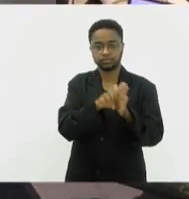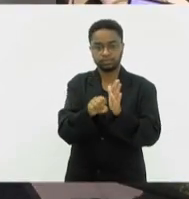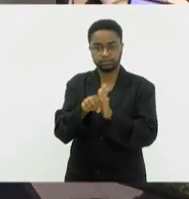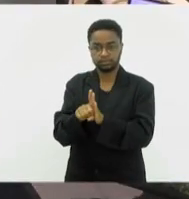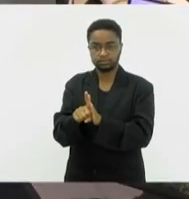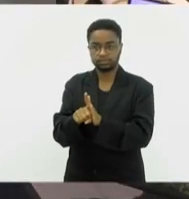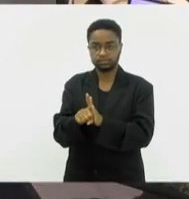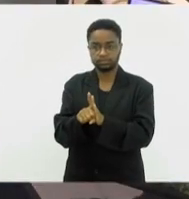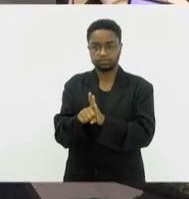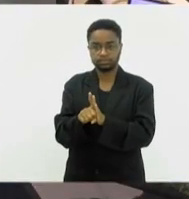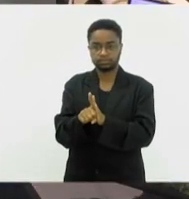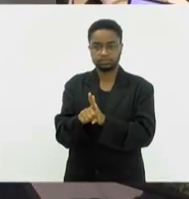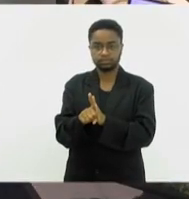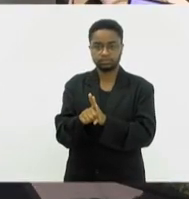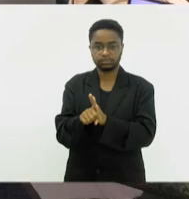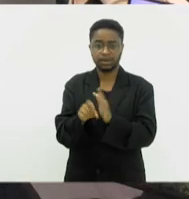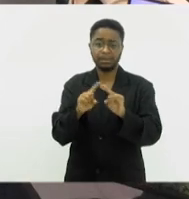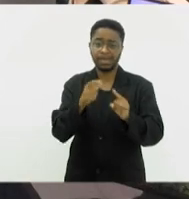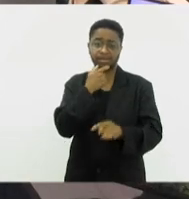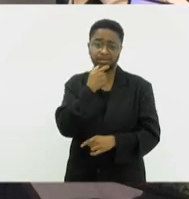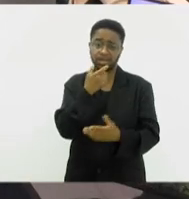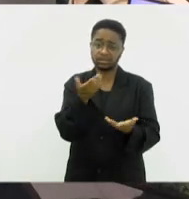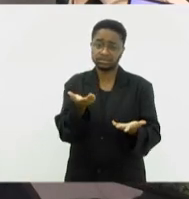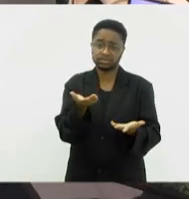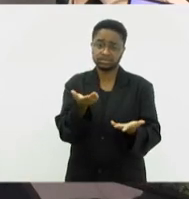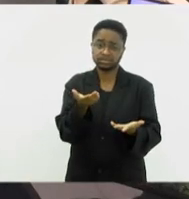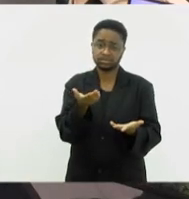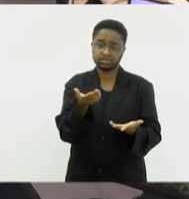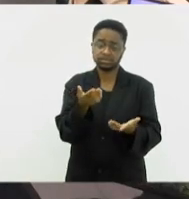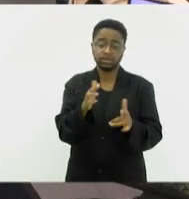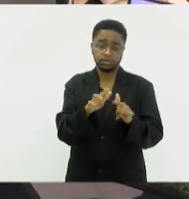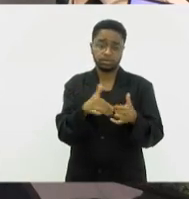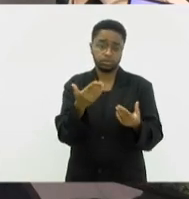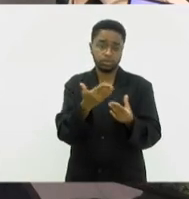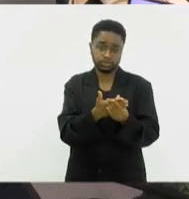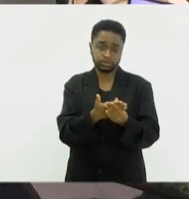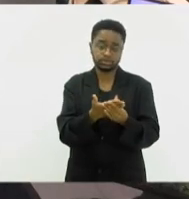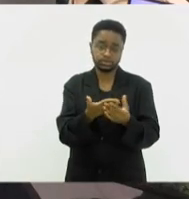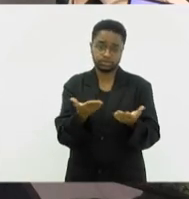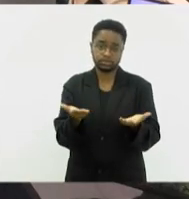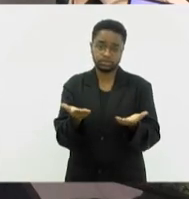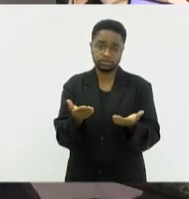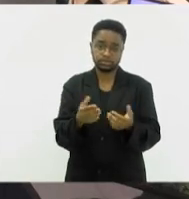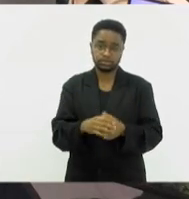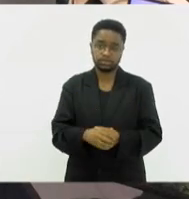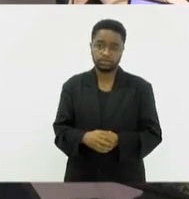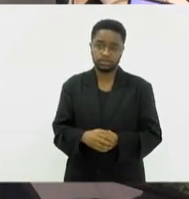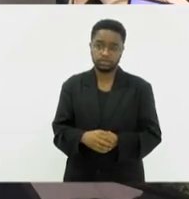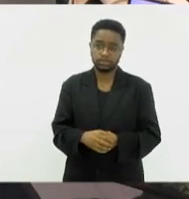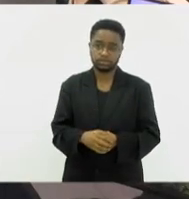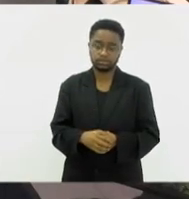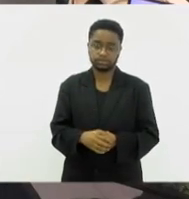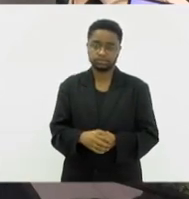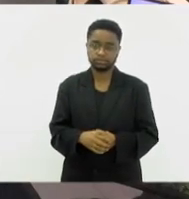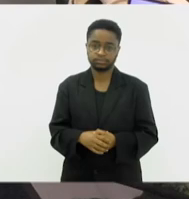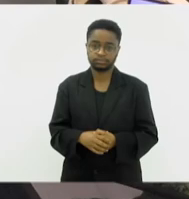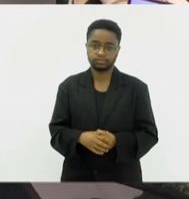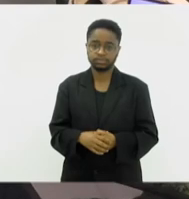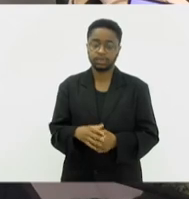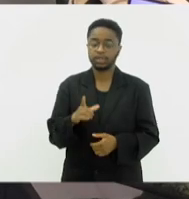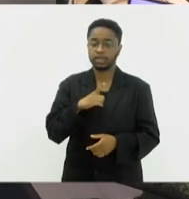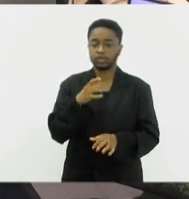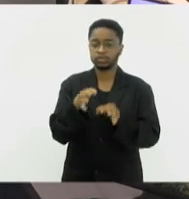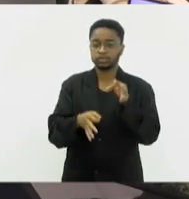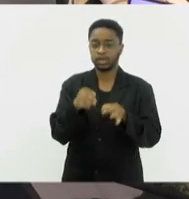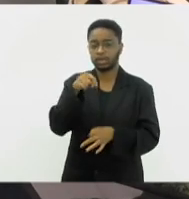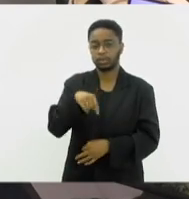Brasil. Mas ele é inglês, né? Não, sim, por motivos processuais, de extradição, não extradição, a justiça